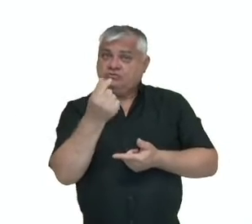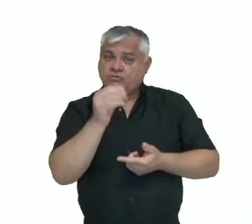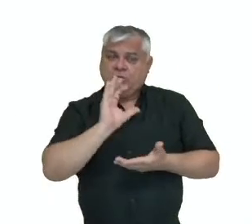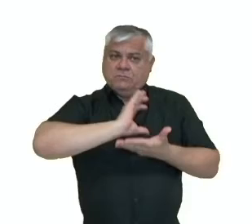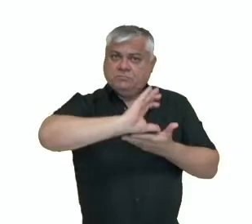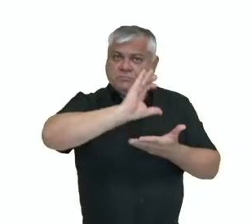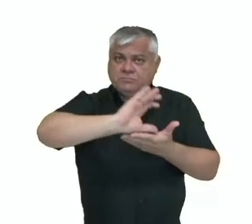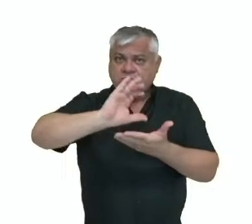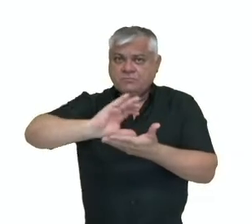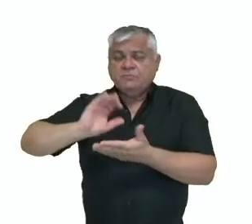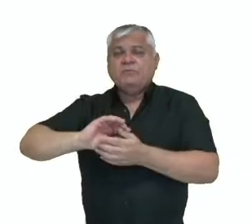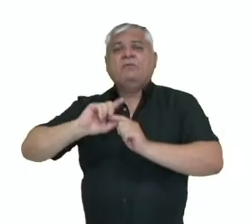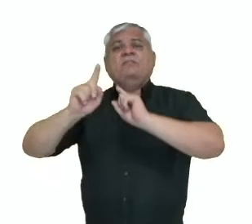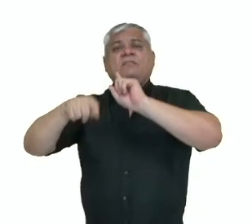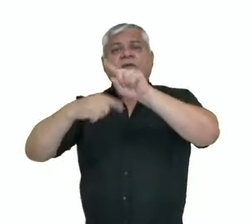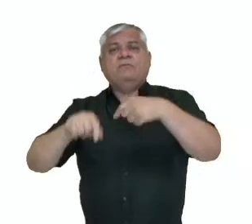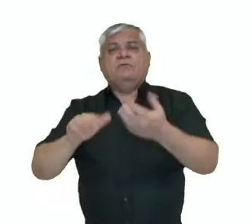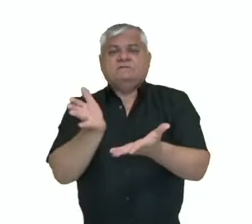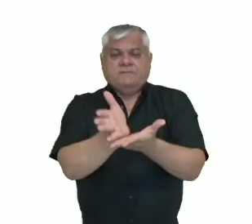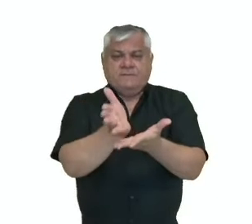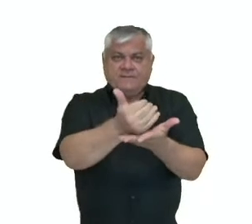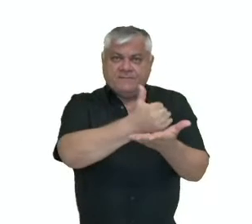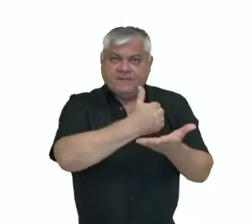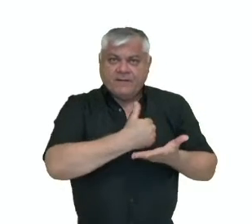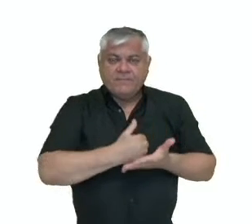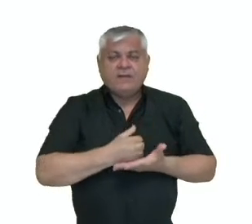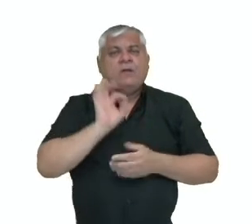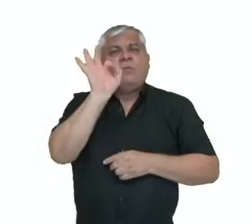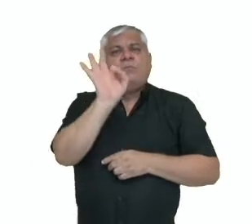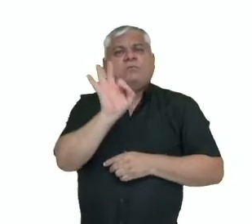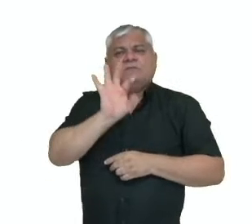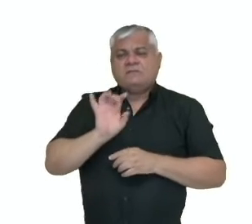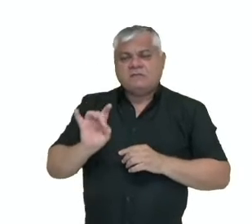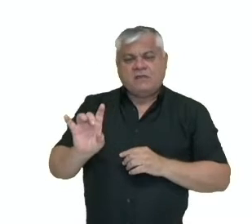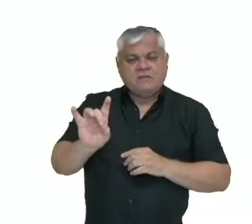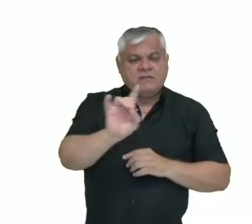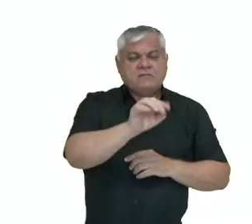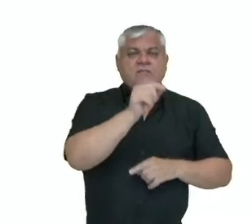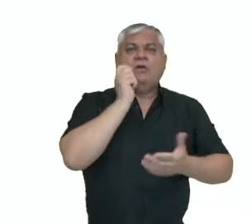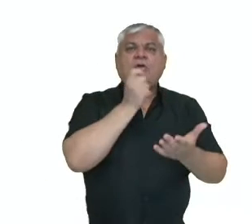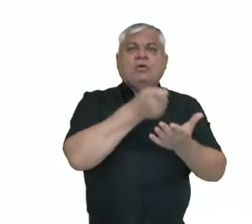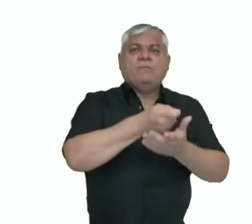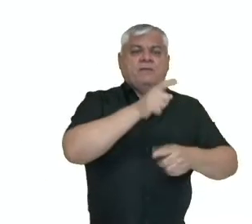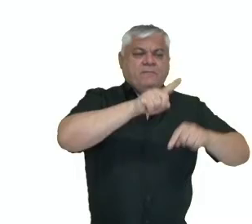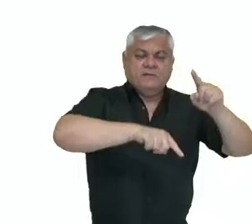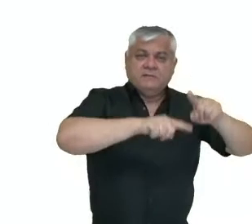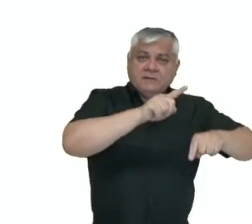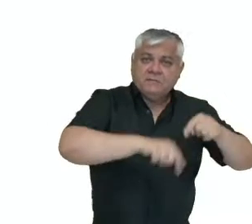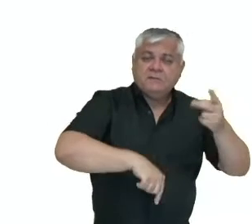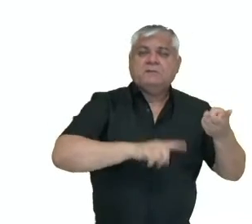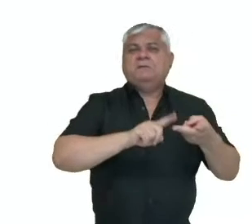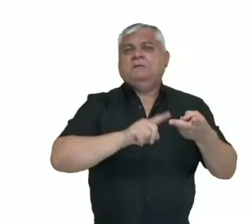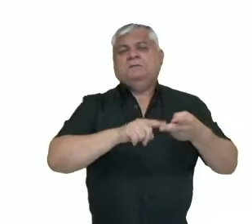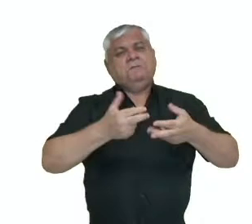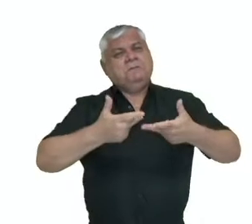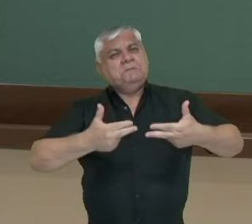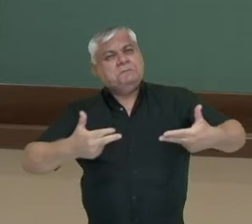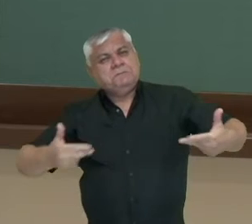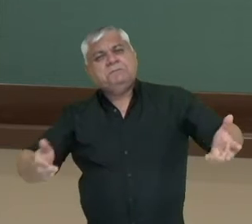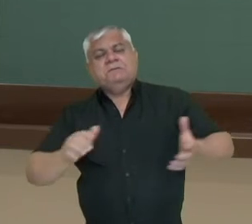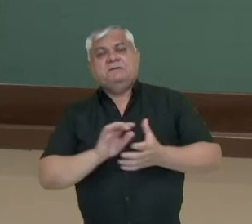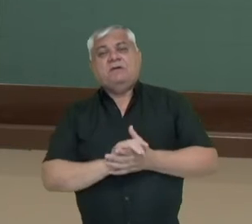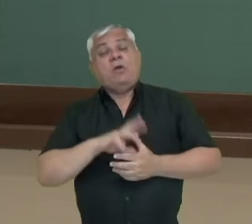O montante se torna propriedade comum da cooperativa para aquisição de equipamentos, custeios das atividades,